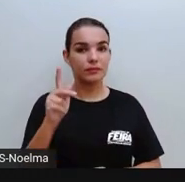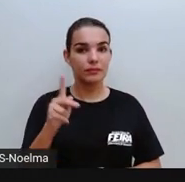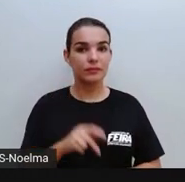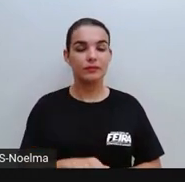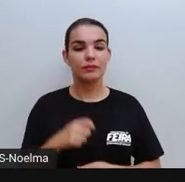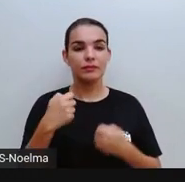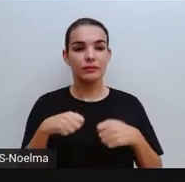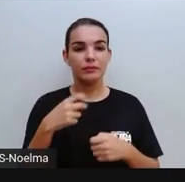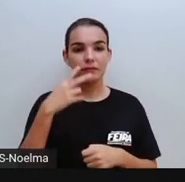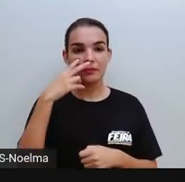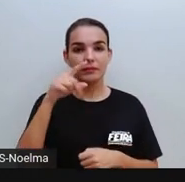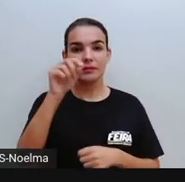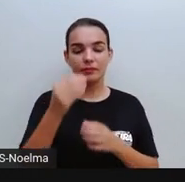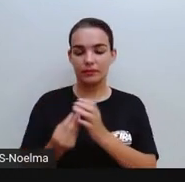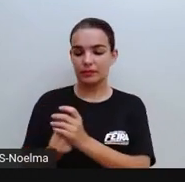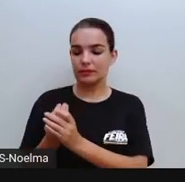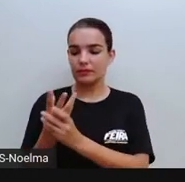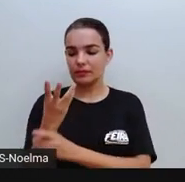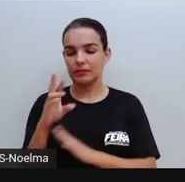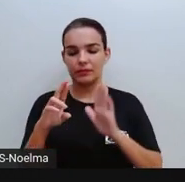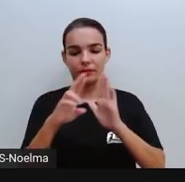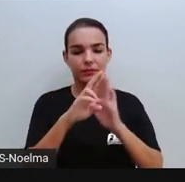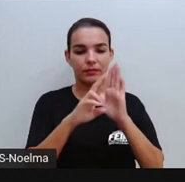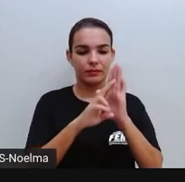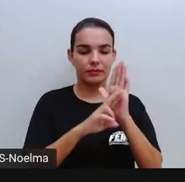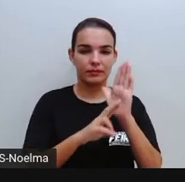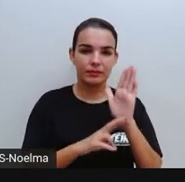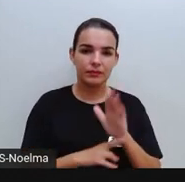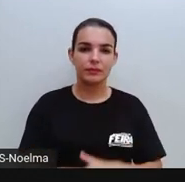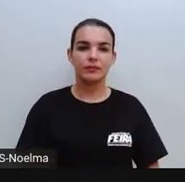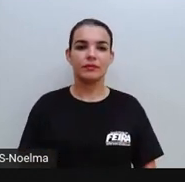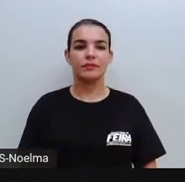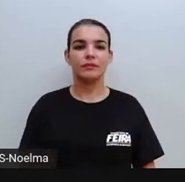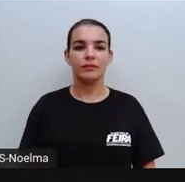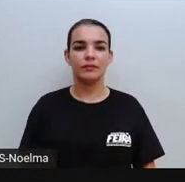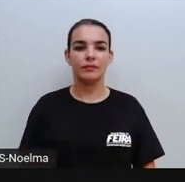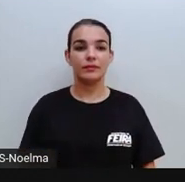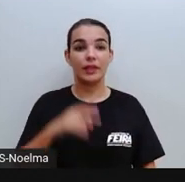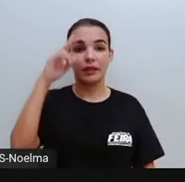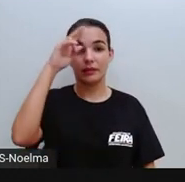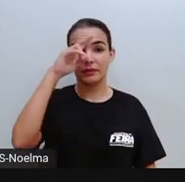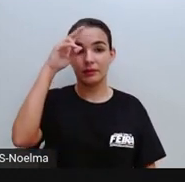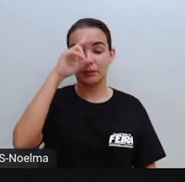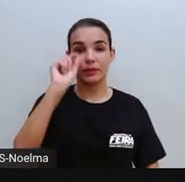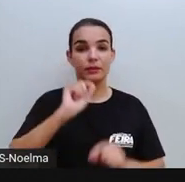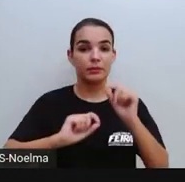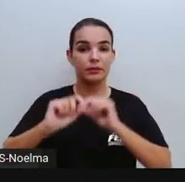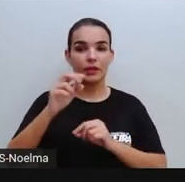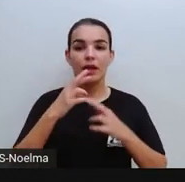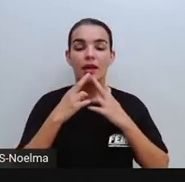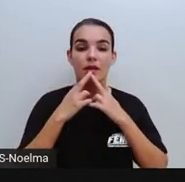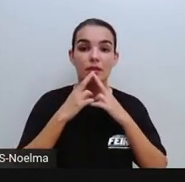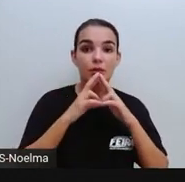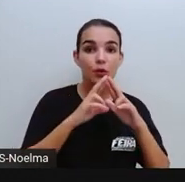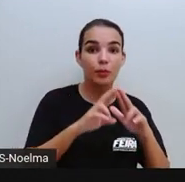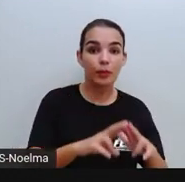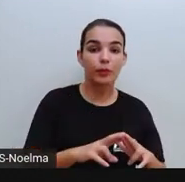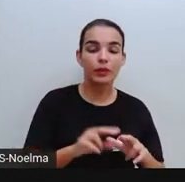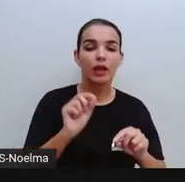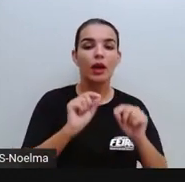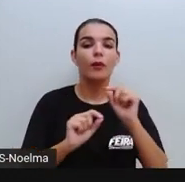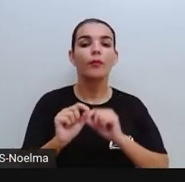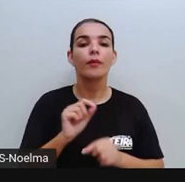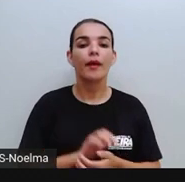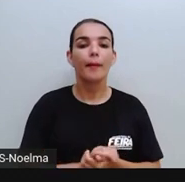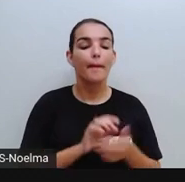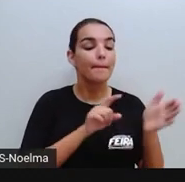que é que você vai noticiar criar um roteiro tá bom lembrando de responder ali